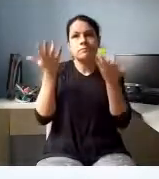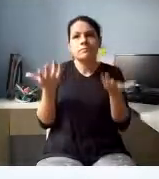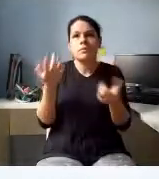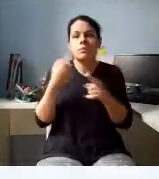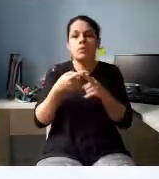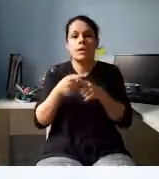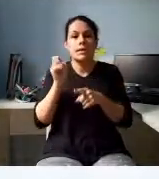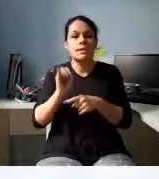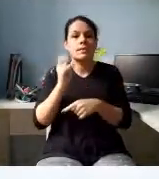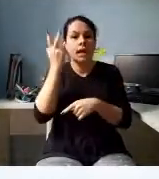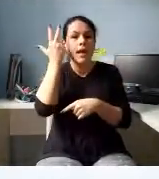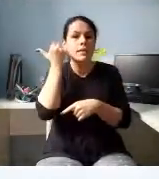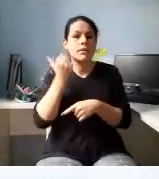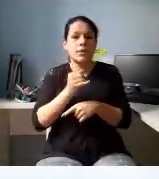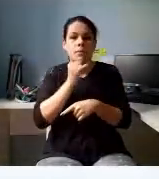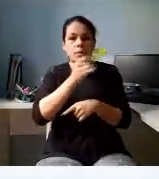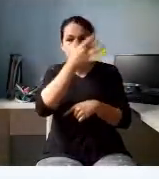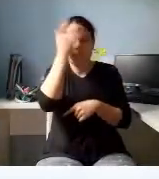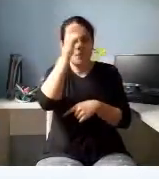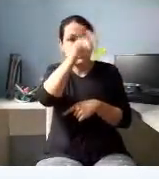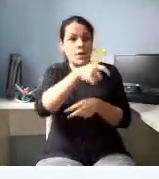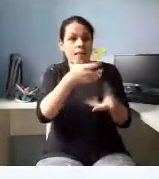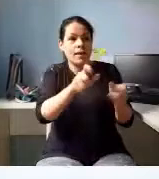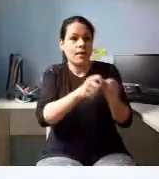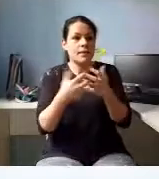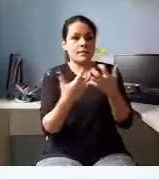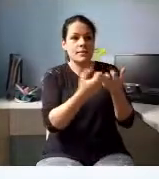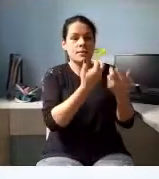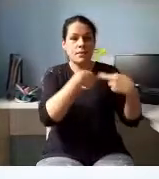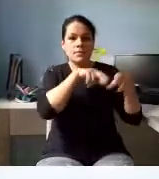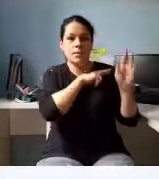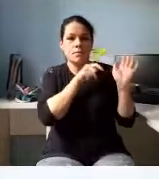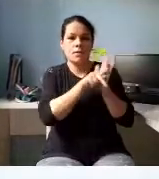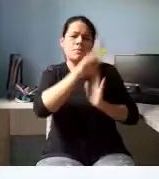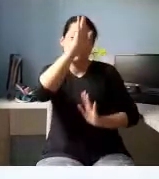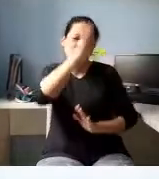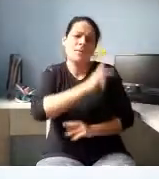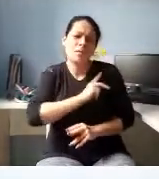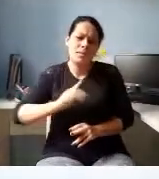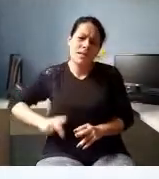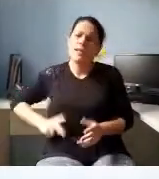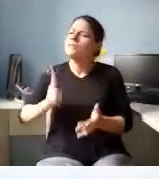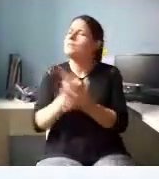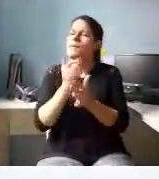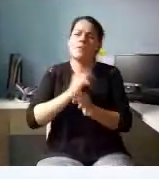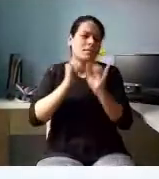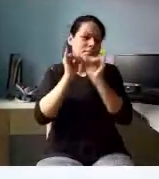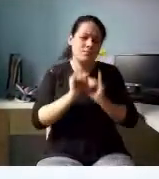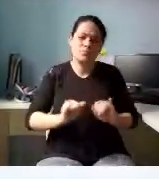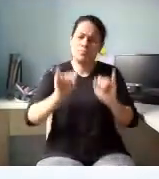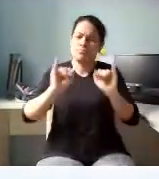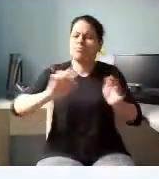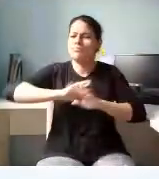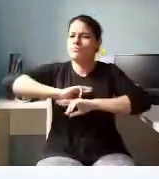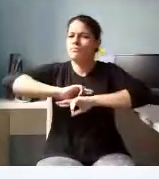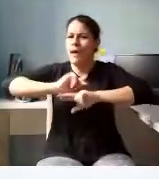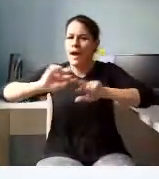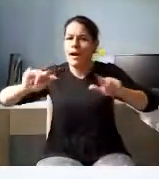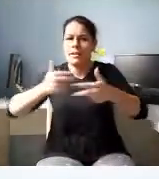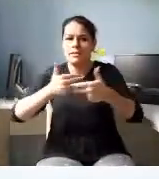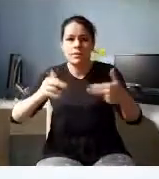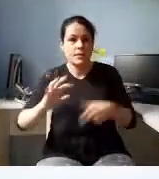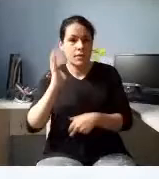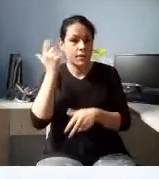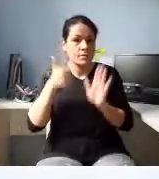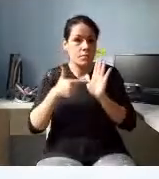se coloca para um determinado cargo, em especial o cargo de presidência da Câmara dos Deputados ou do Senado Federal, enfim.